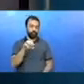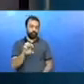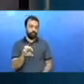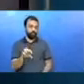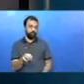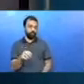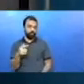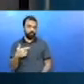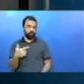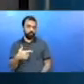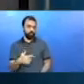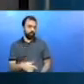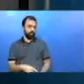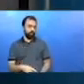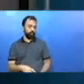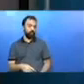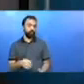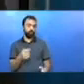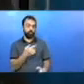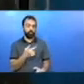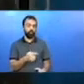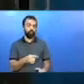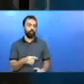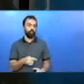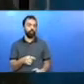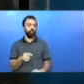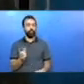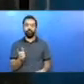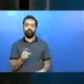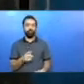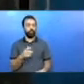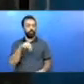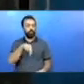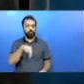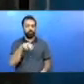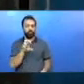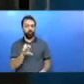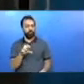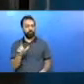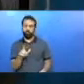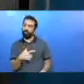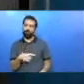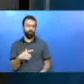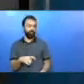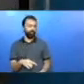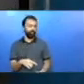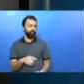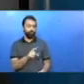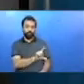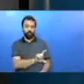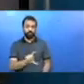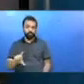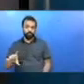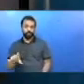não começa com S com A. Aqui tem né? Não, tem N com A. N com A forma né? Não forma. Aqui